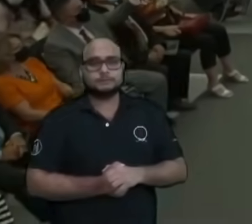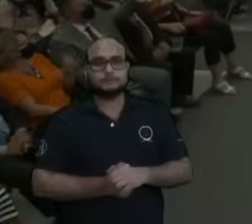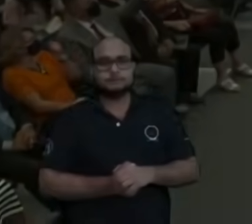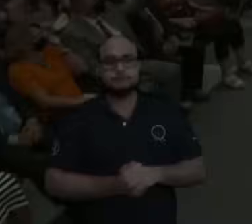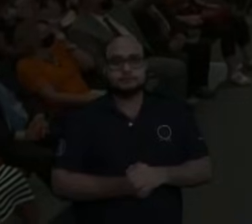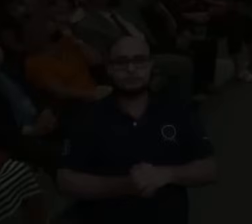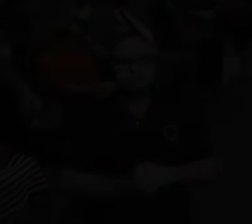i